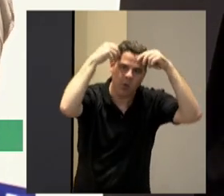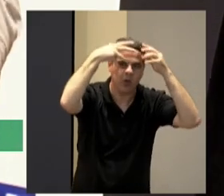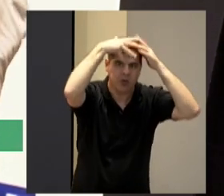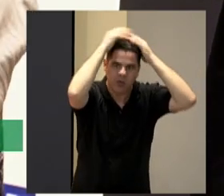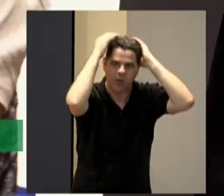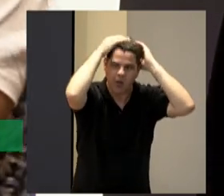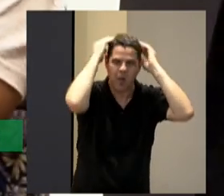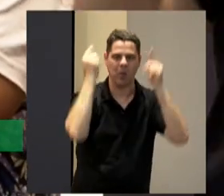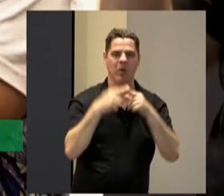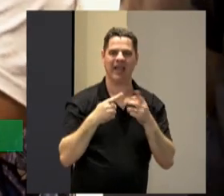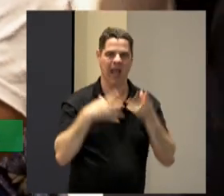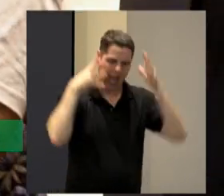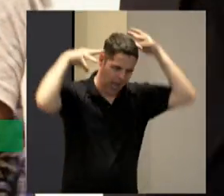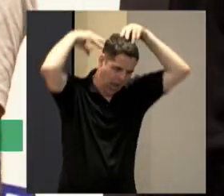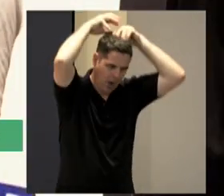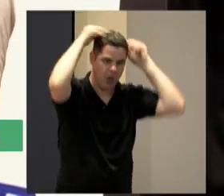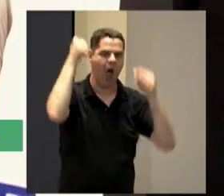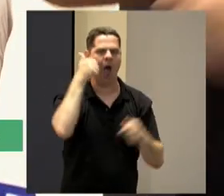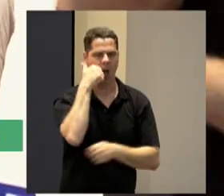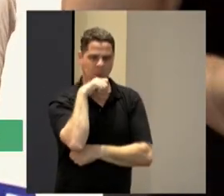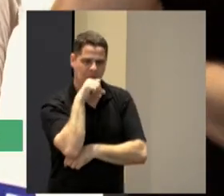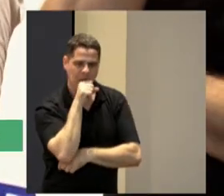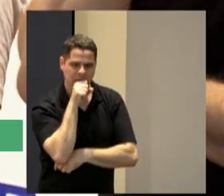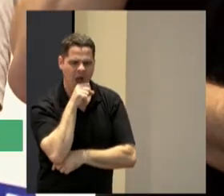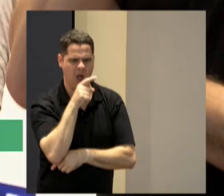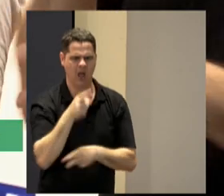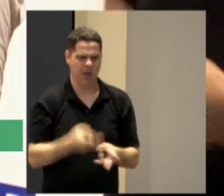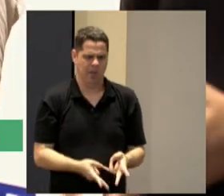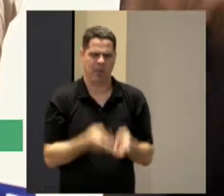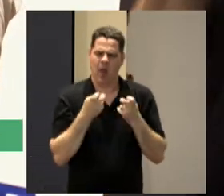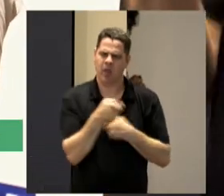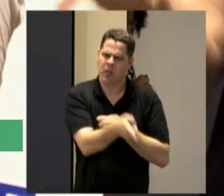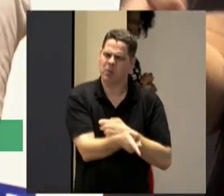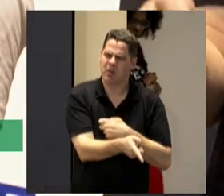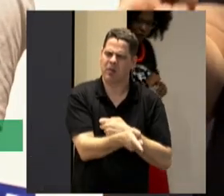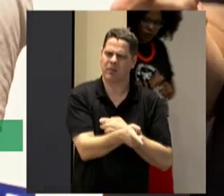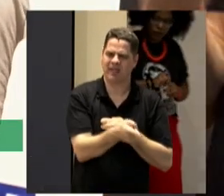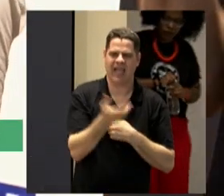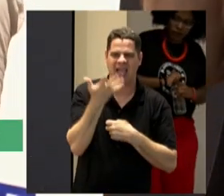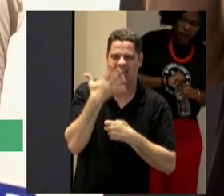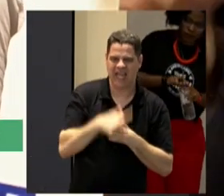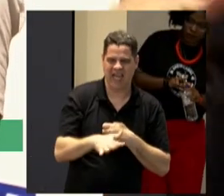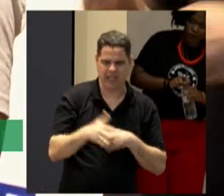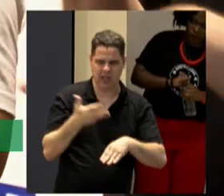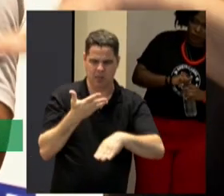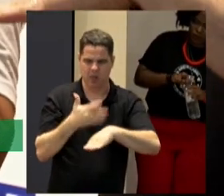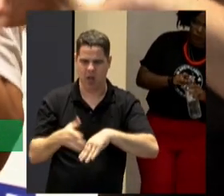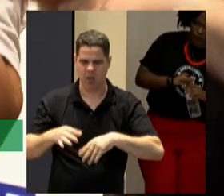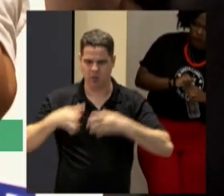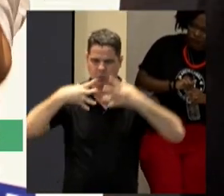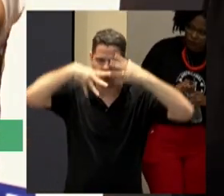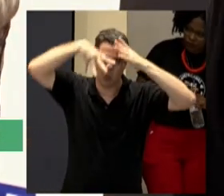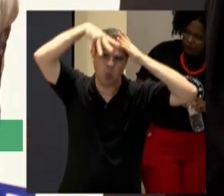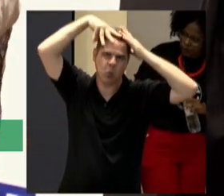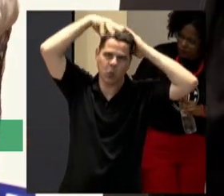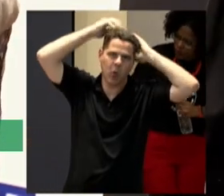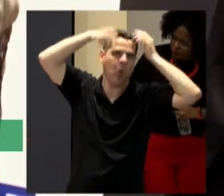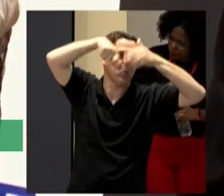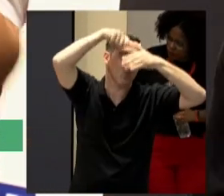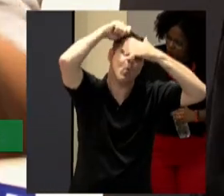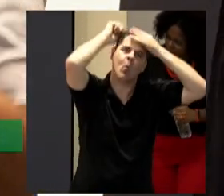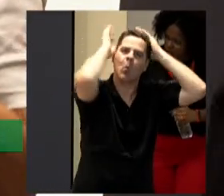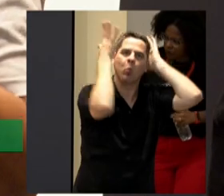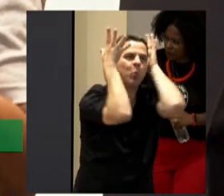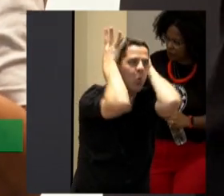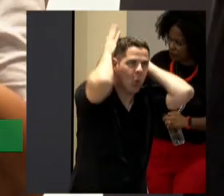usar, porque algumas mães percebiam que as crianças brancas eram entregues penteadinhas